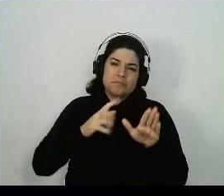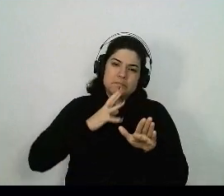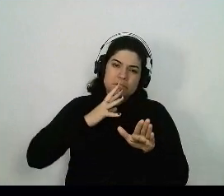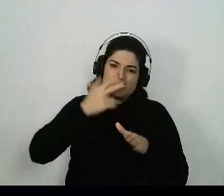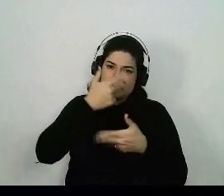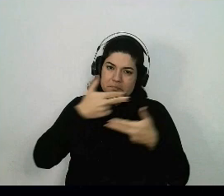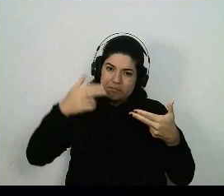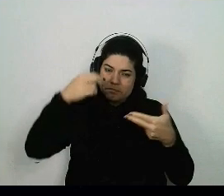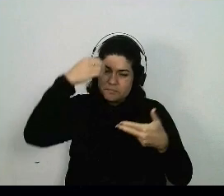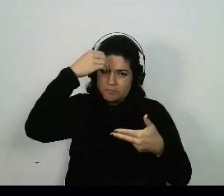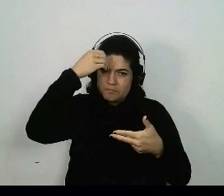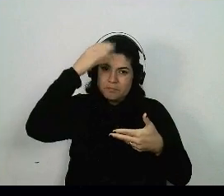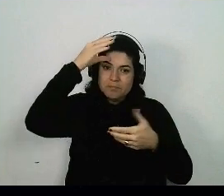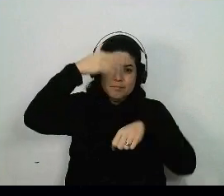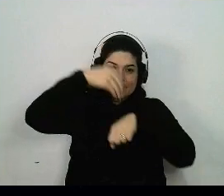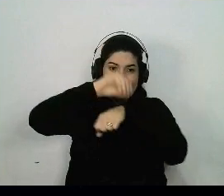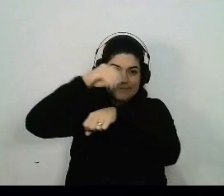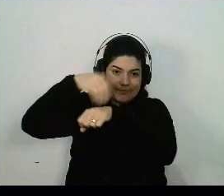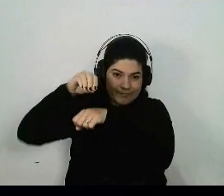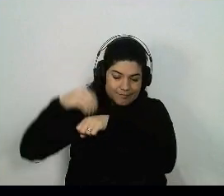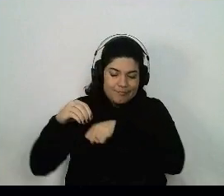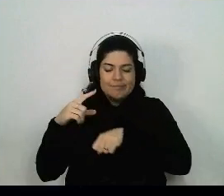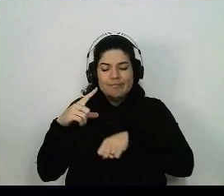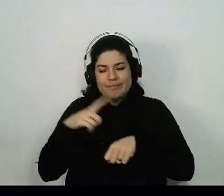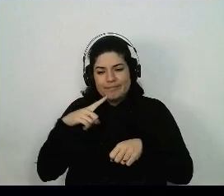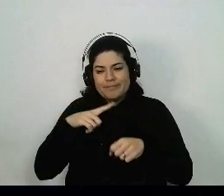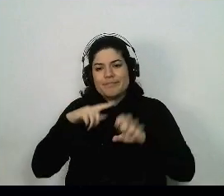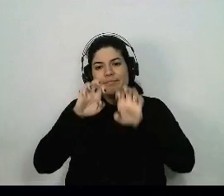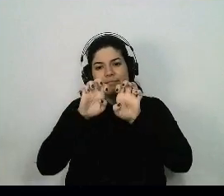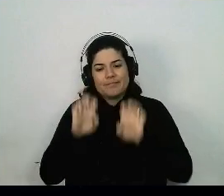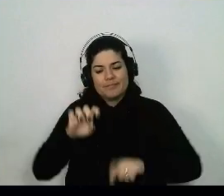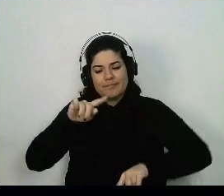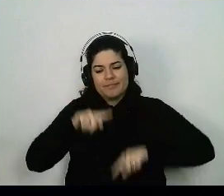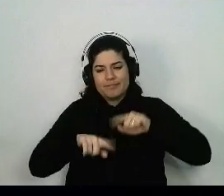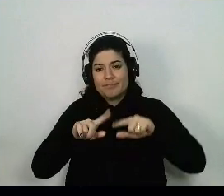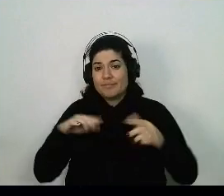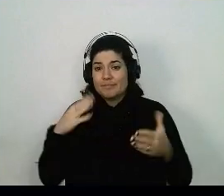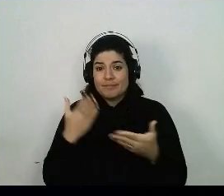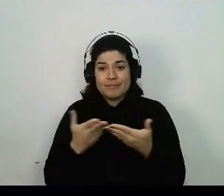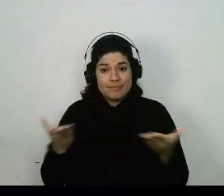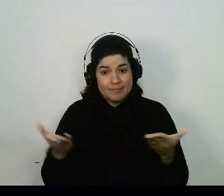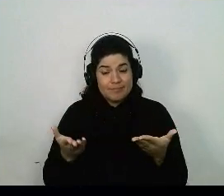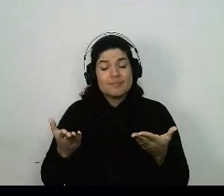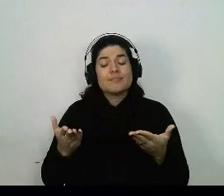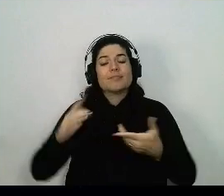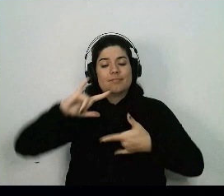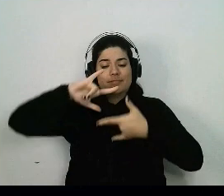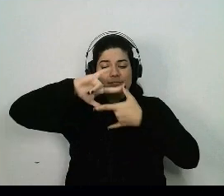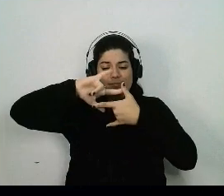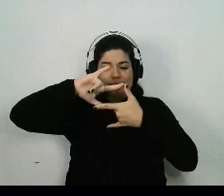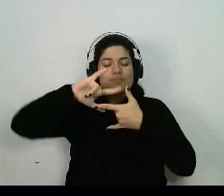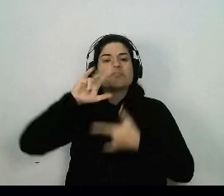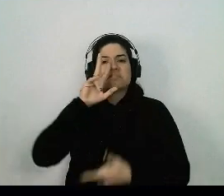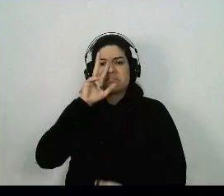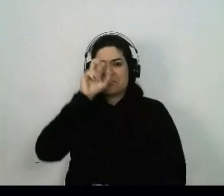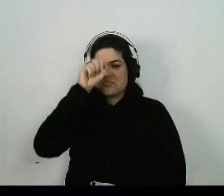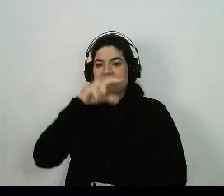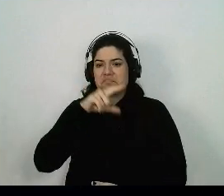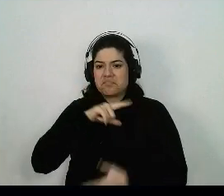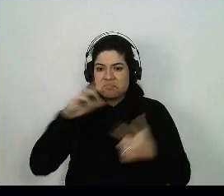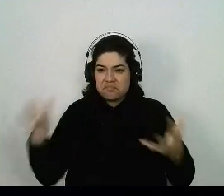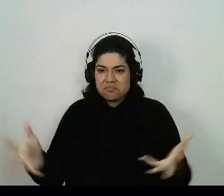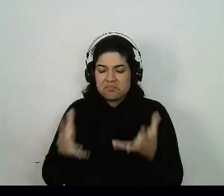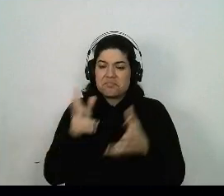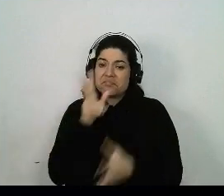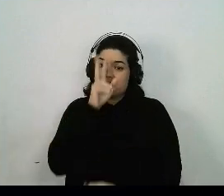é o que eu disse, desde a estrutura de produtos até aqui, a Microsoft está com um engajamento muito forte com a comunidade, e esse realmente é o